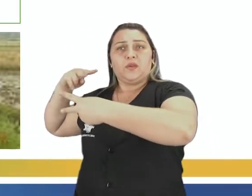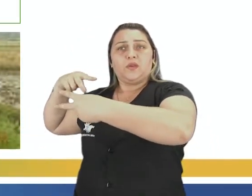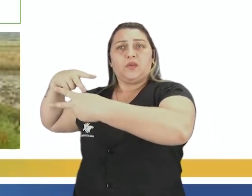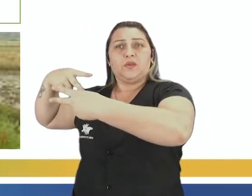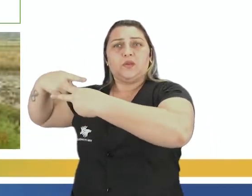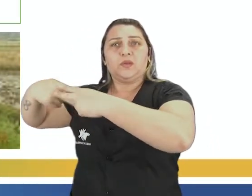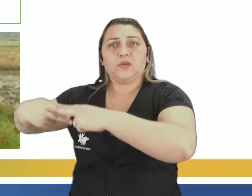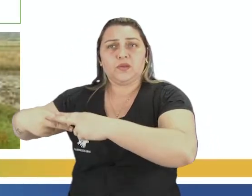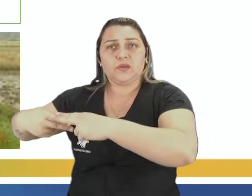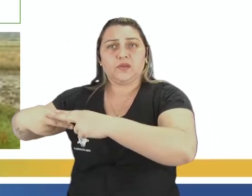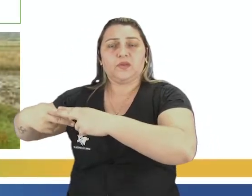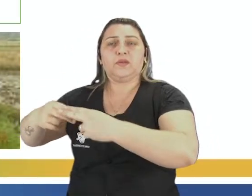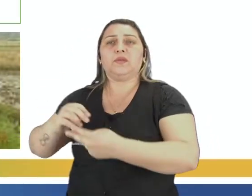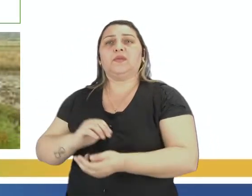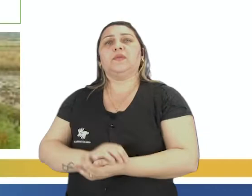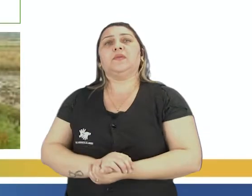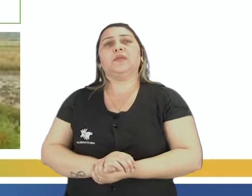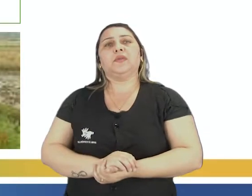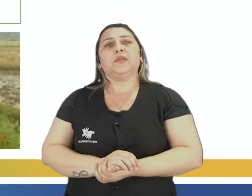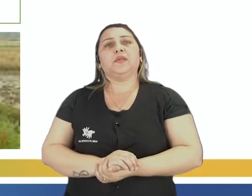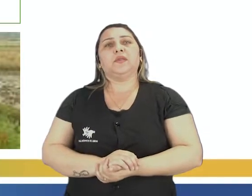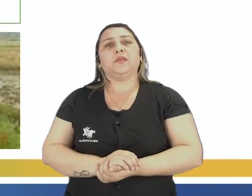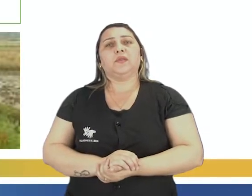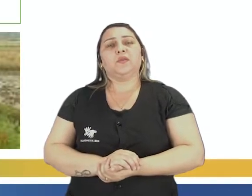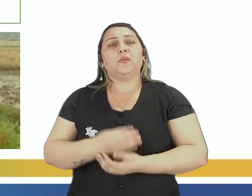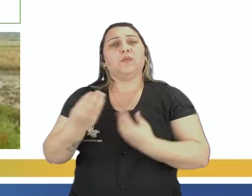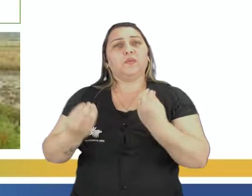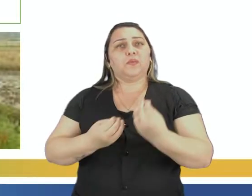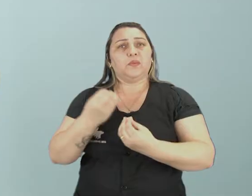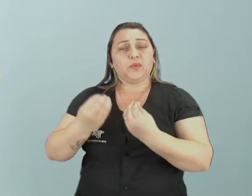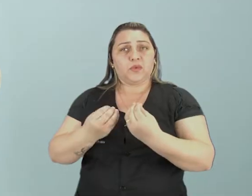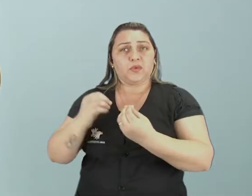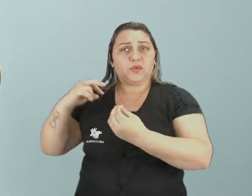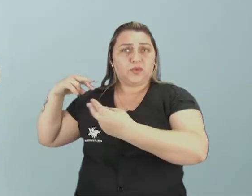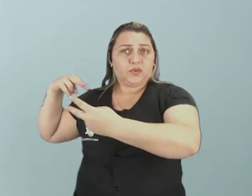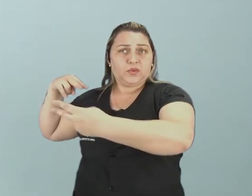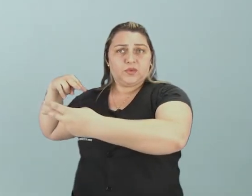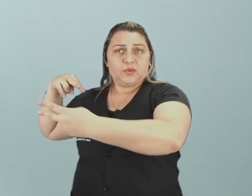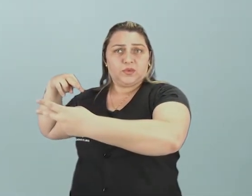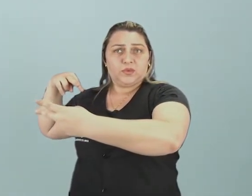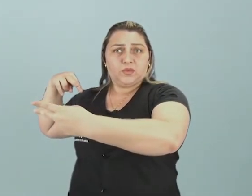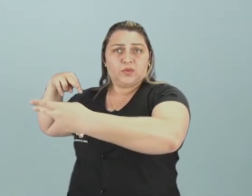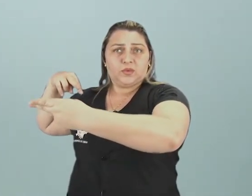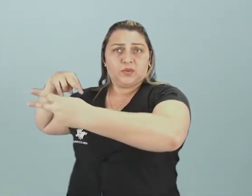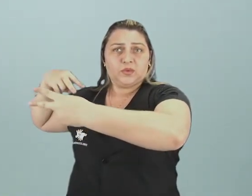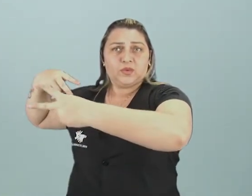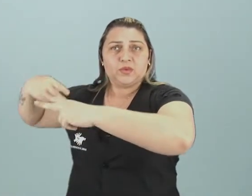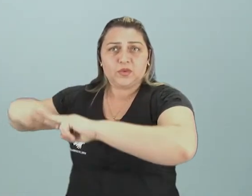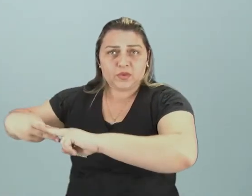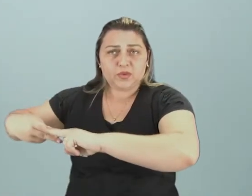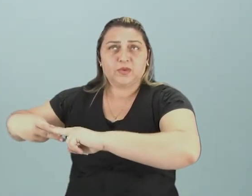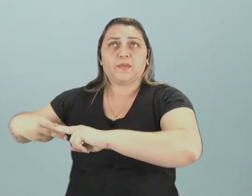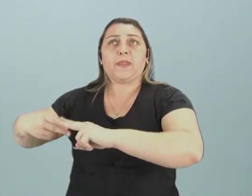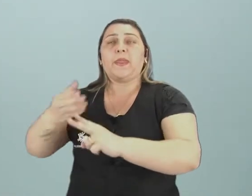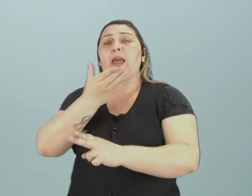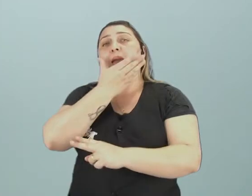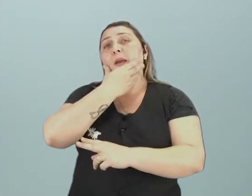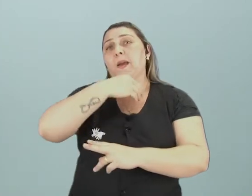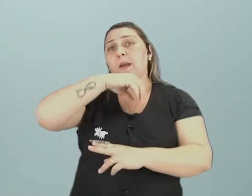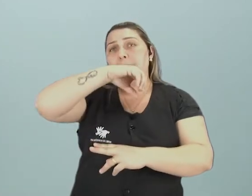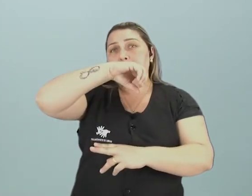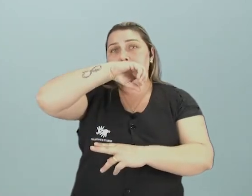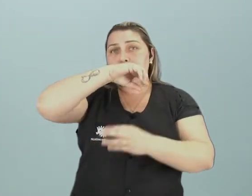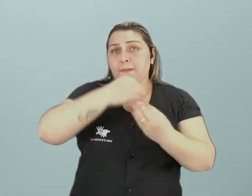seria o modo hereditário? Desculpa. O modo hereditário é quando o poder é passado de pai